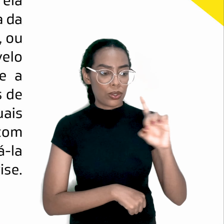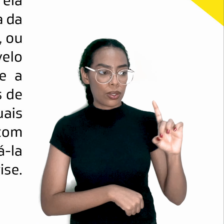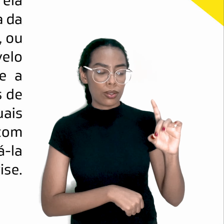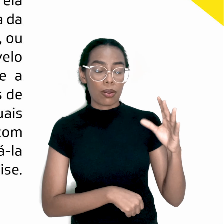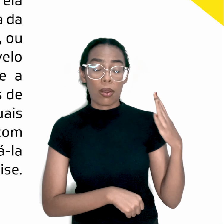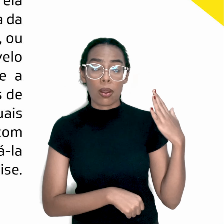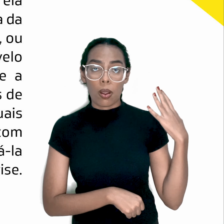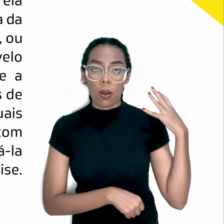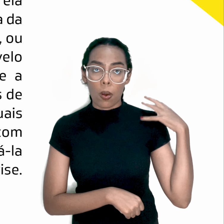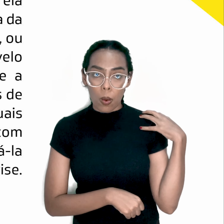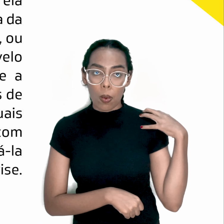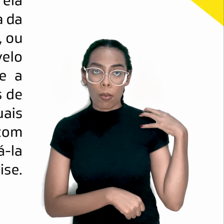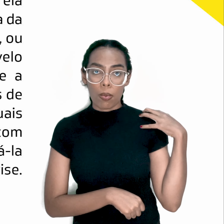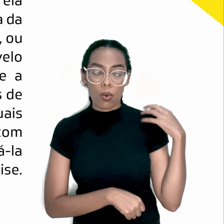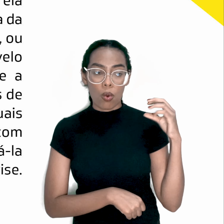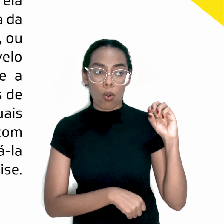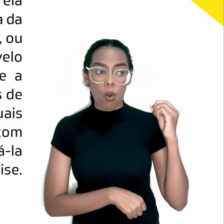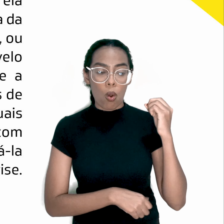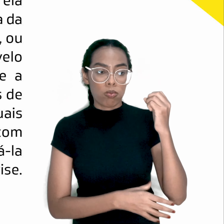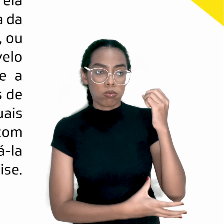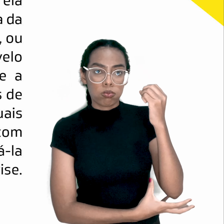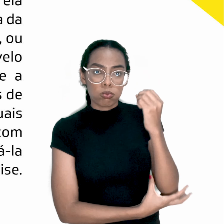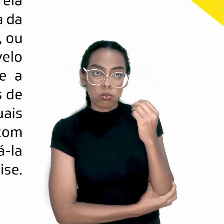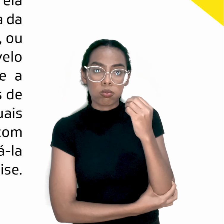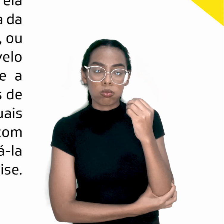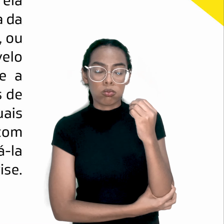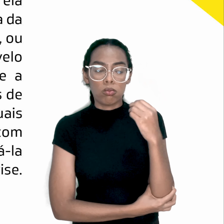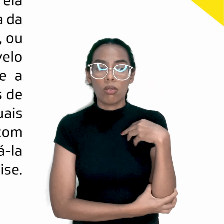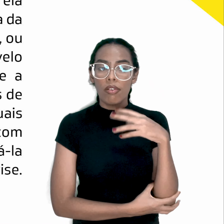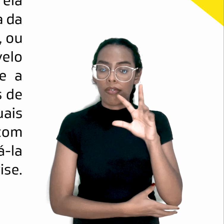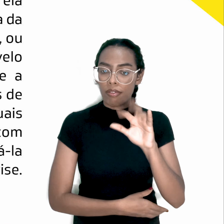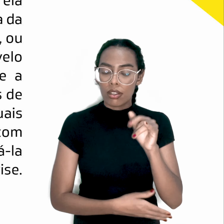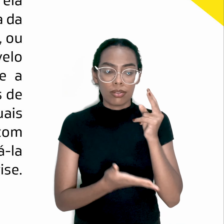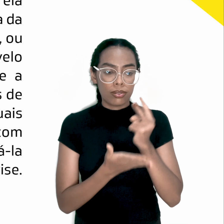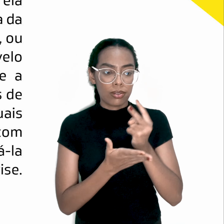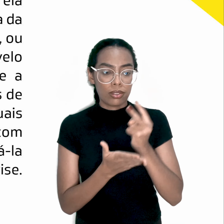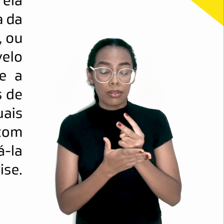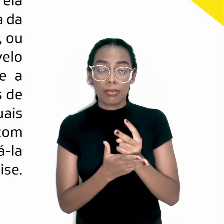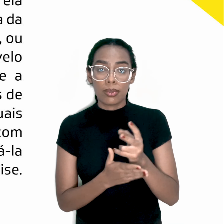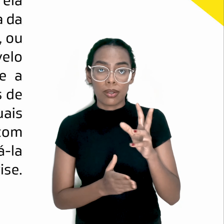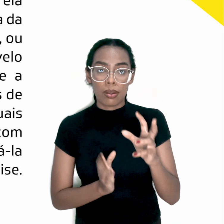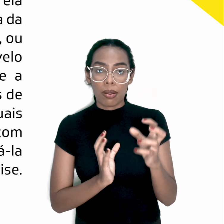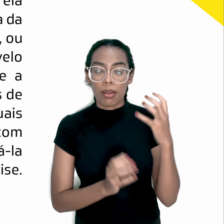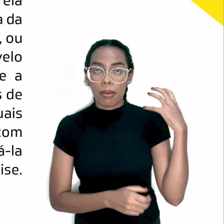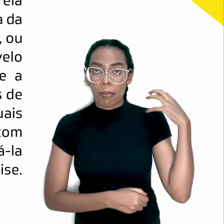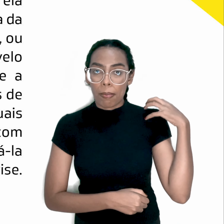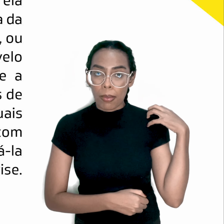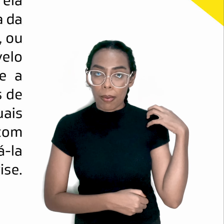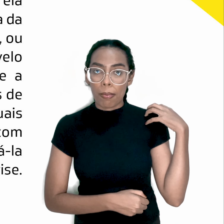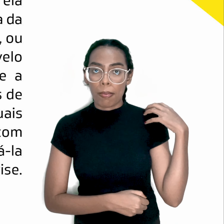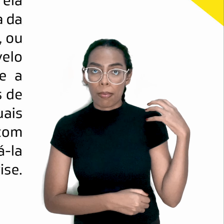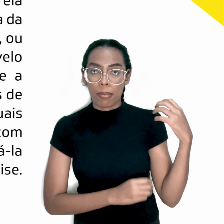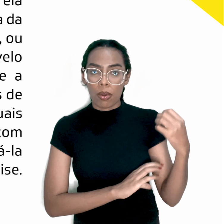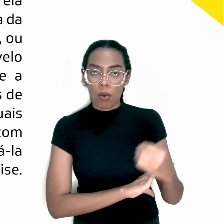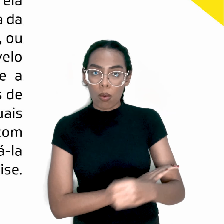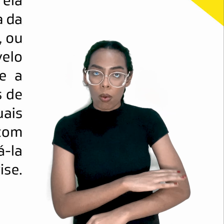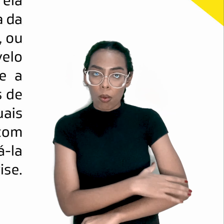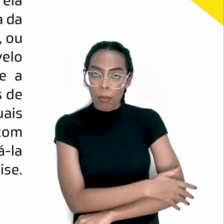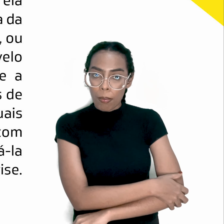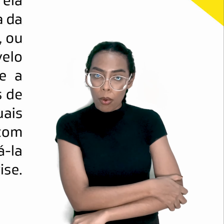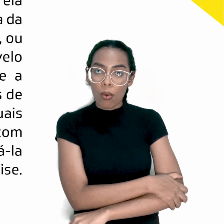pessoa no seu ombro Braço ou cotovelo direito Ou a mão esquerda no seu ombro Braço ou cotovelo